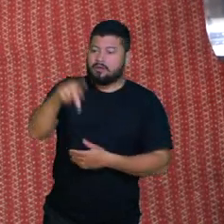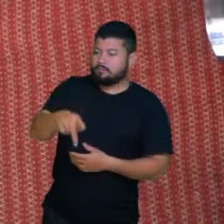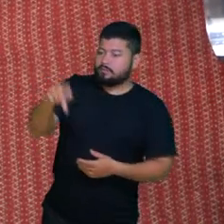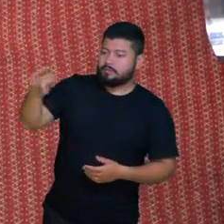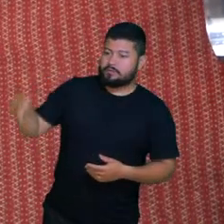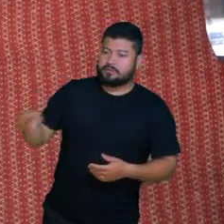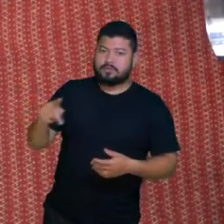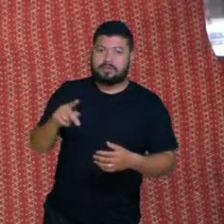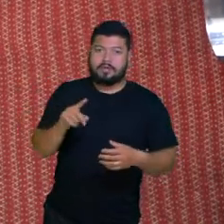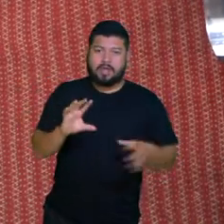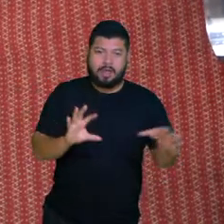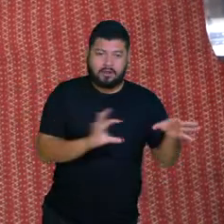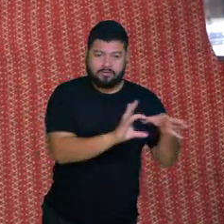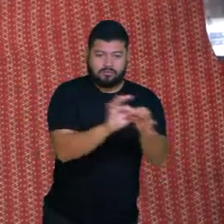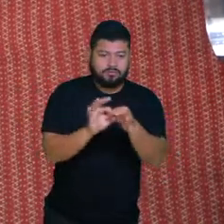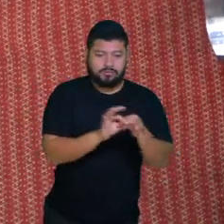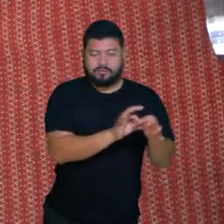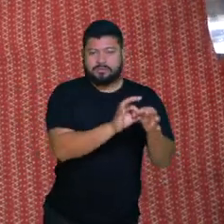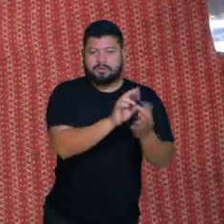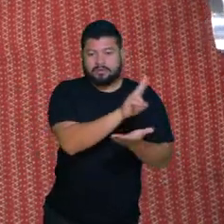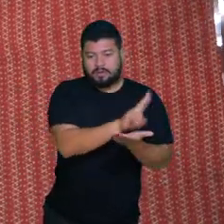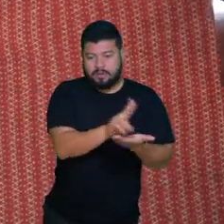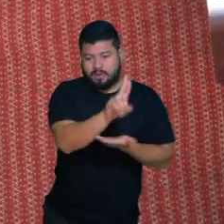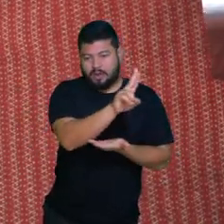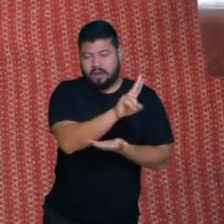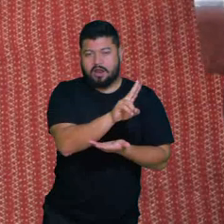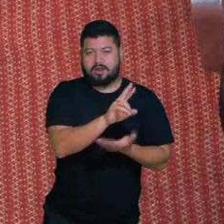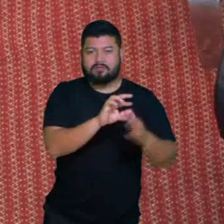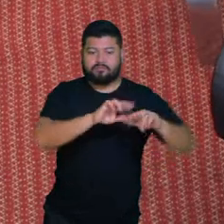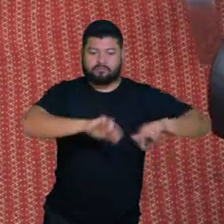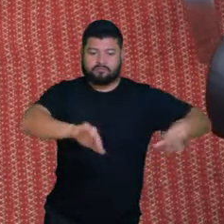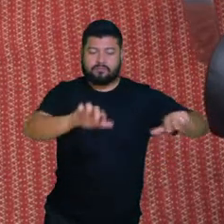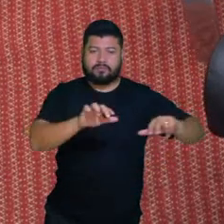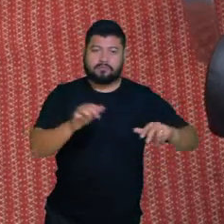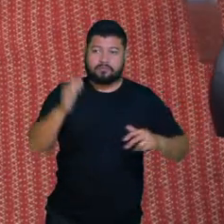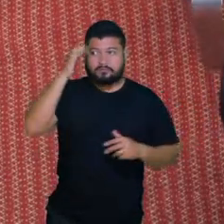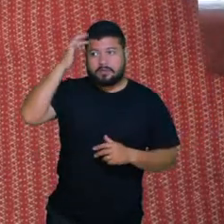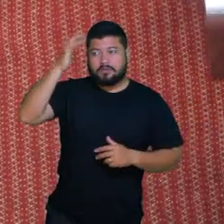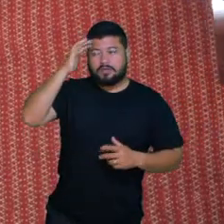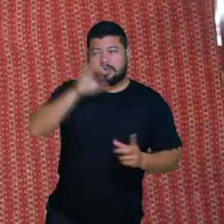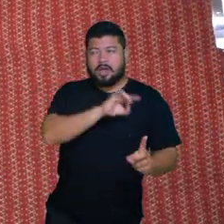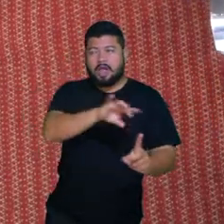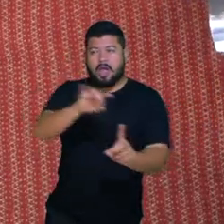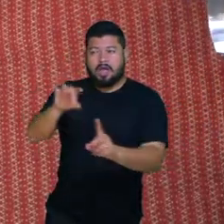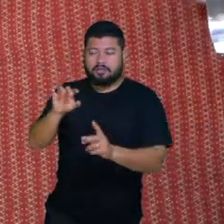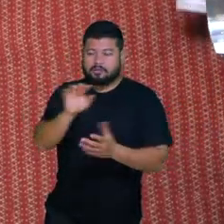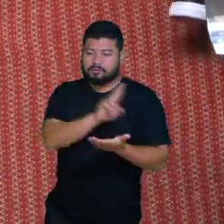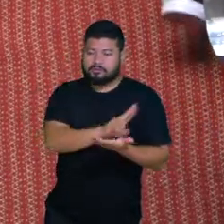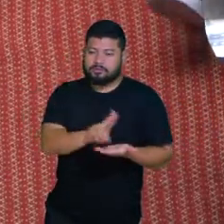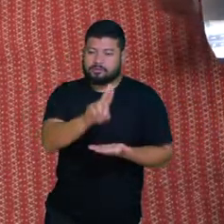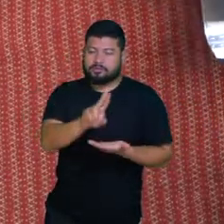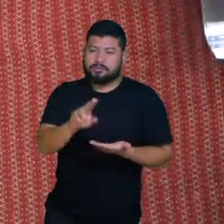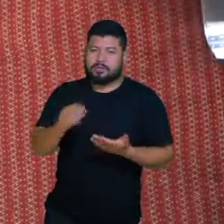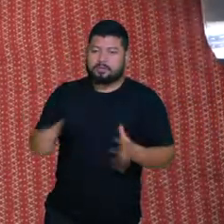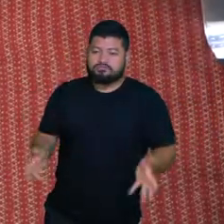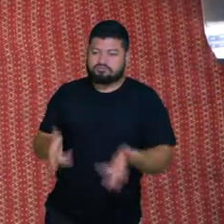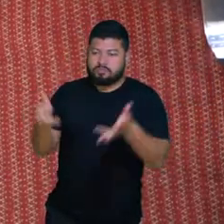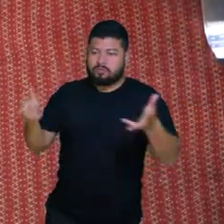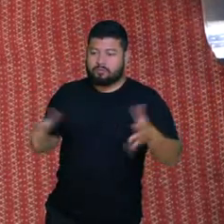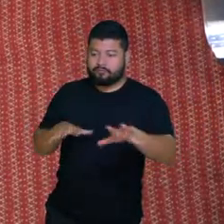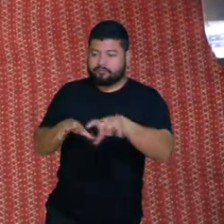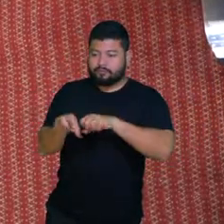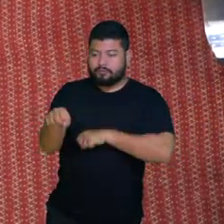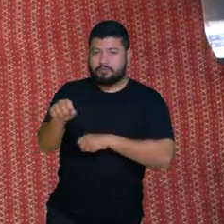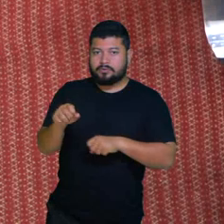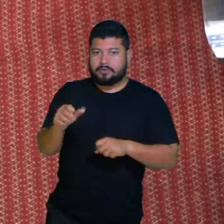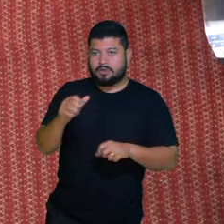união de diversidades né Imagine que cada Universidade vai eh promover formação a partir da